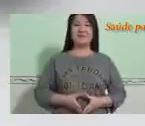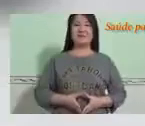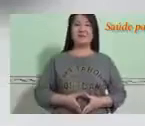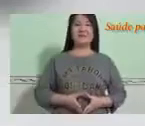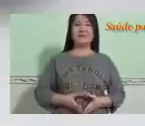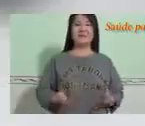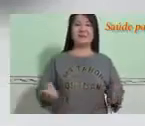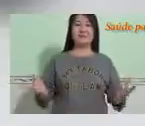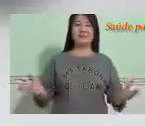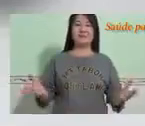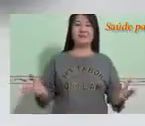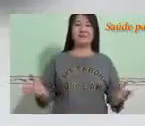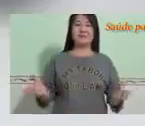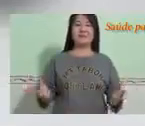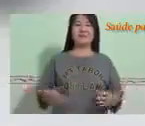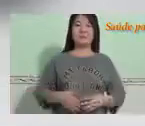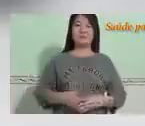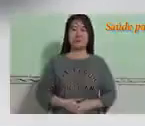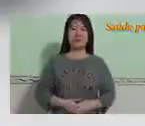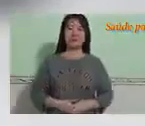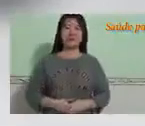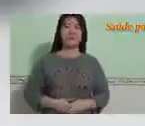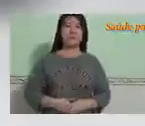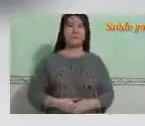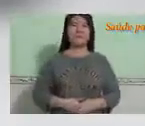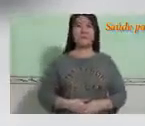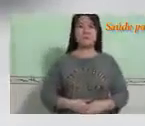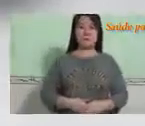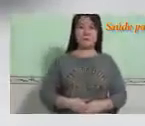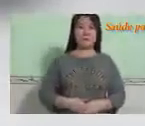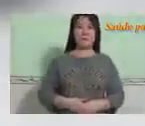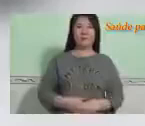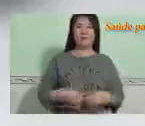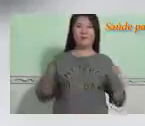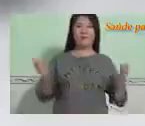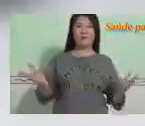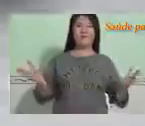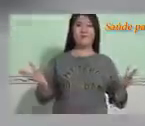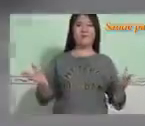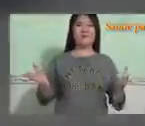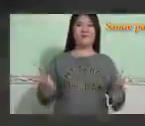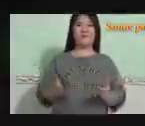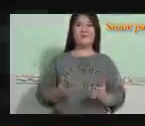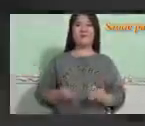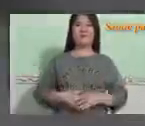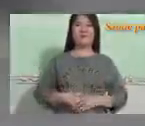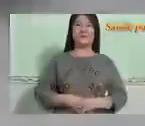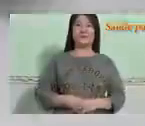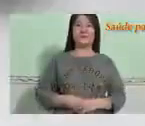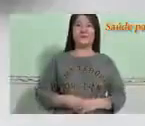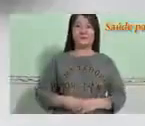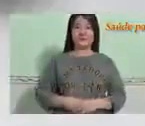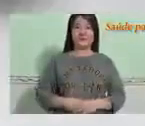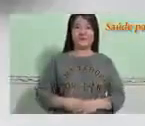Em seguida, detectaram que a aroialectina, presente nesta geleia, era responsável pelo crescimento da